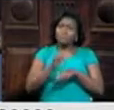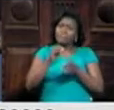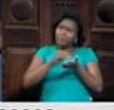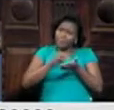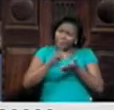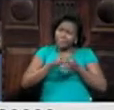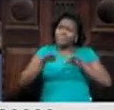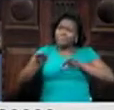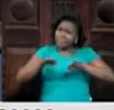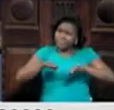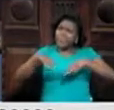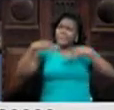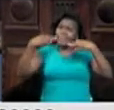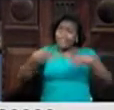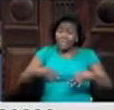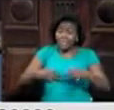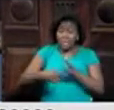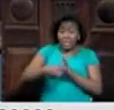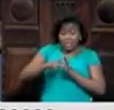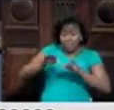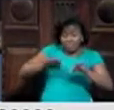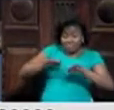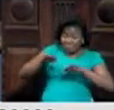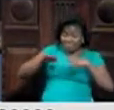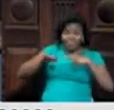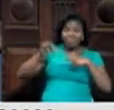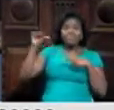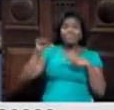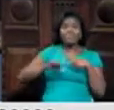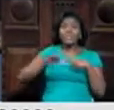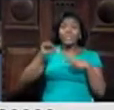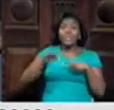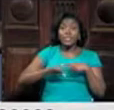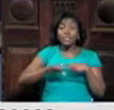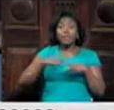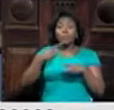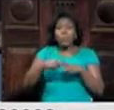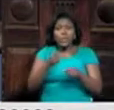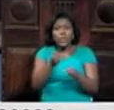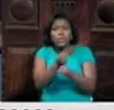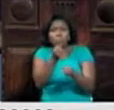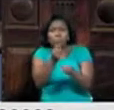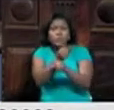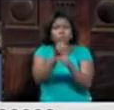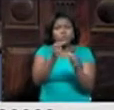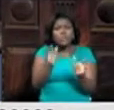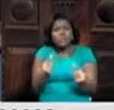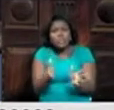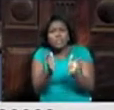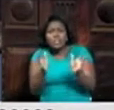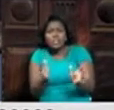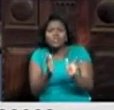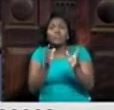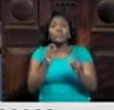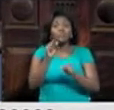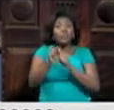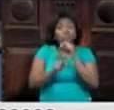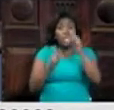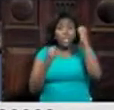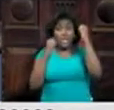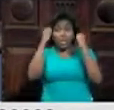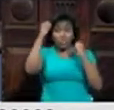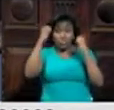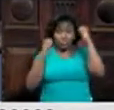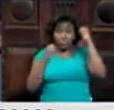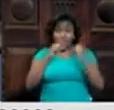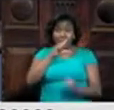planejamento. Se planejou mal, porque você construiu e incentivou a indústria láctea a se instalar no Estado do Rio de Janeiro,